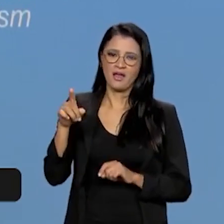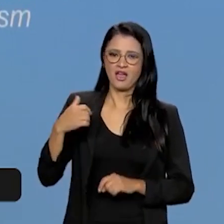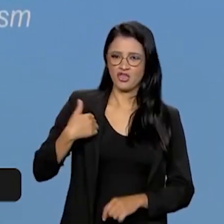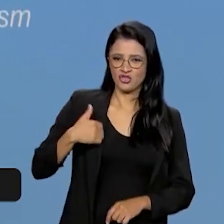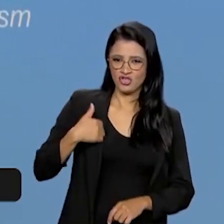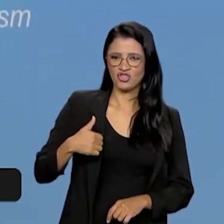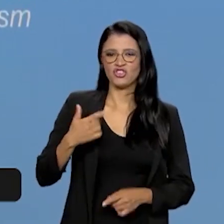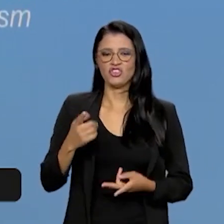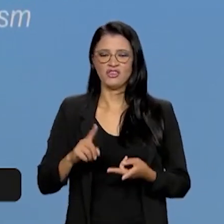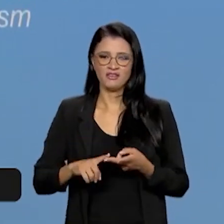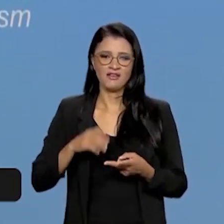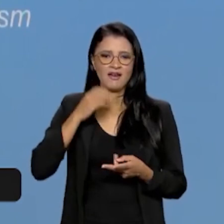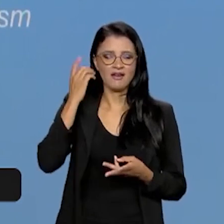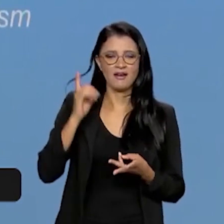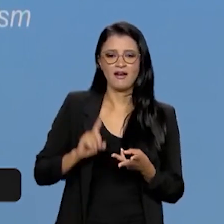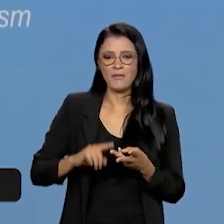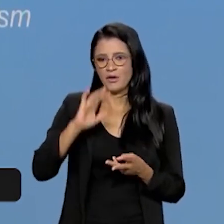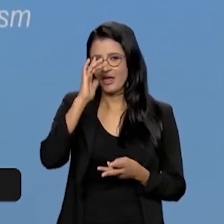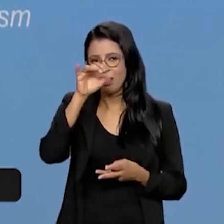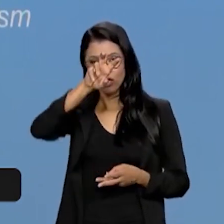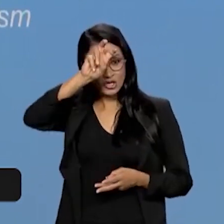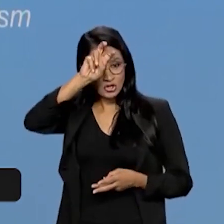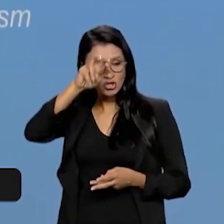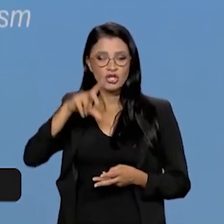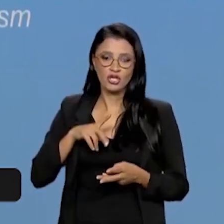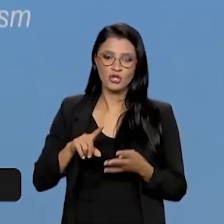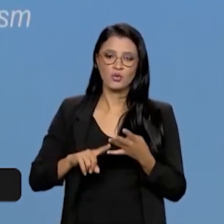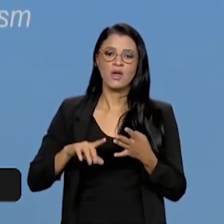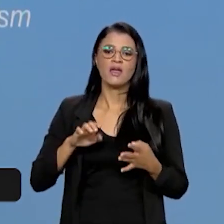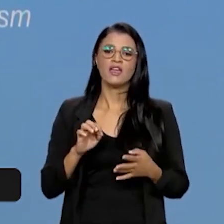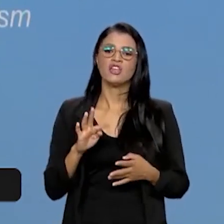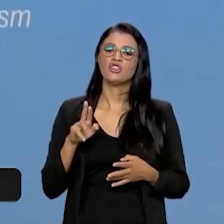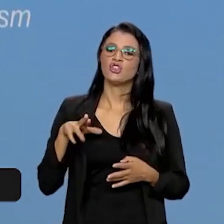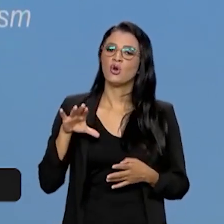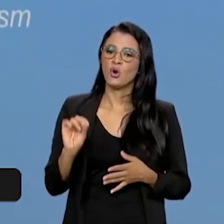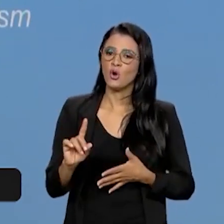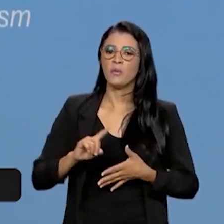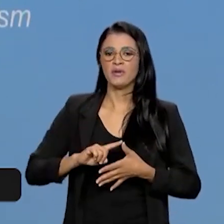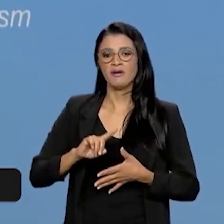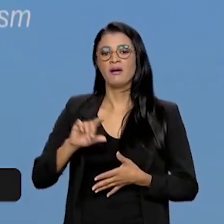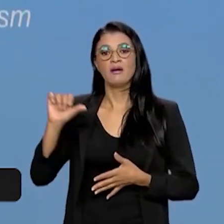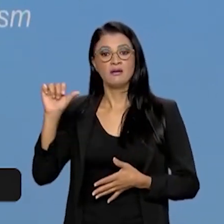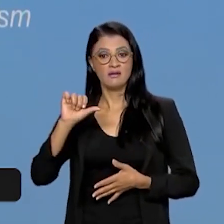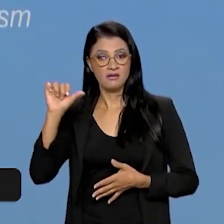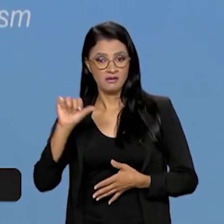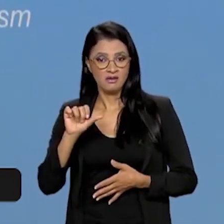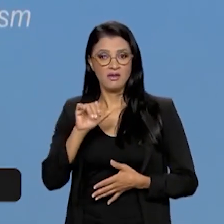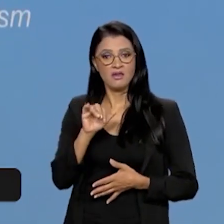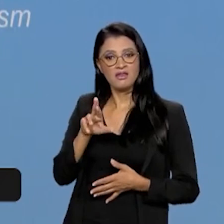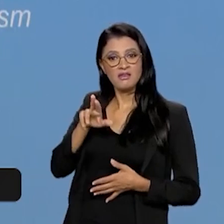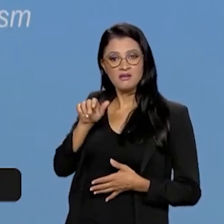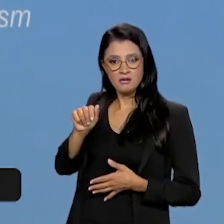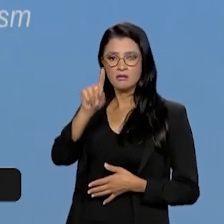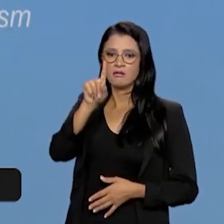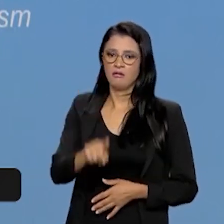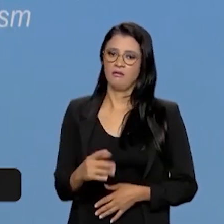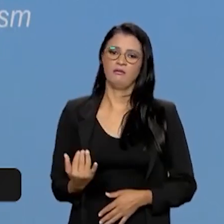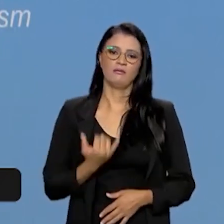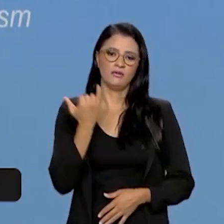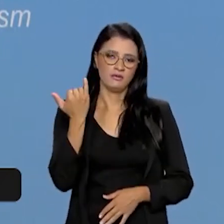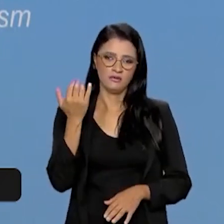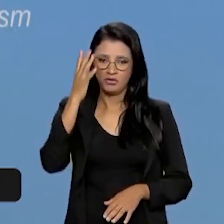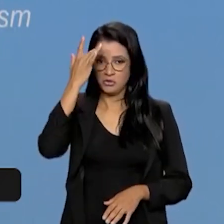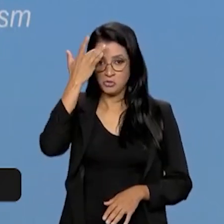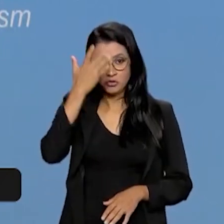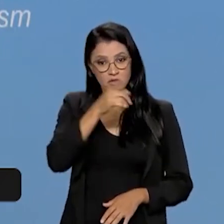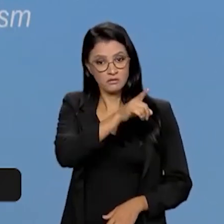Arábia Saudita, do Egito, dos Emirados Árabes, da Etiópia e do Irã é muito importante, porque eu não sei se vocês se